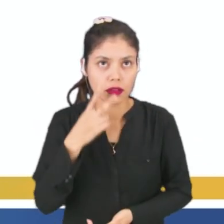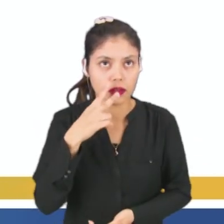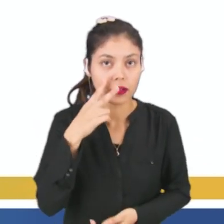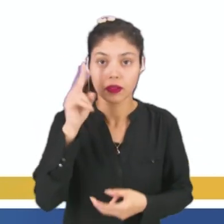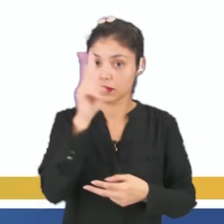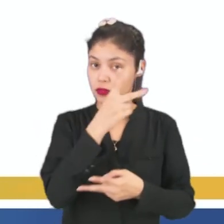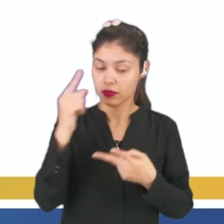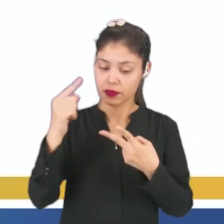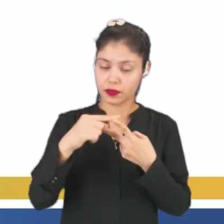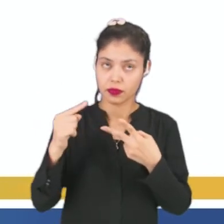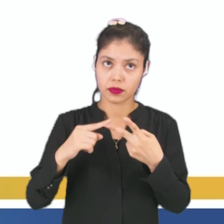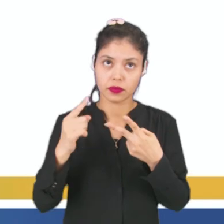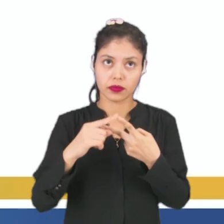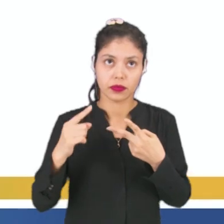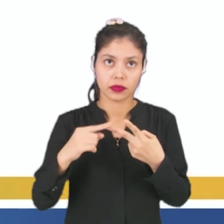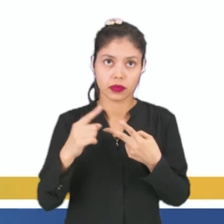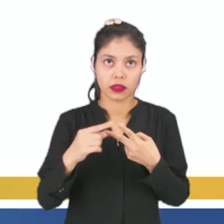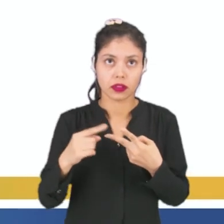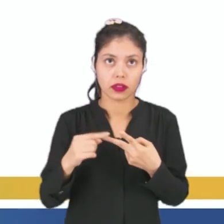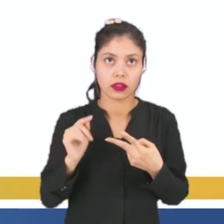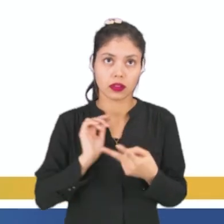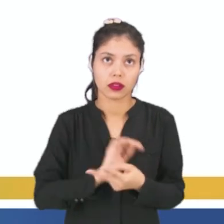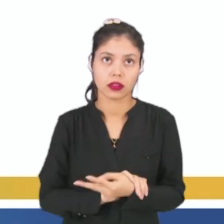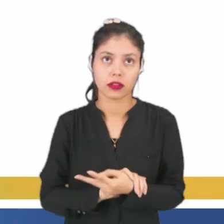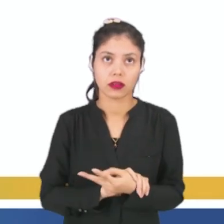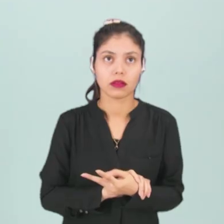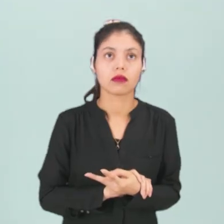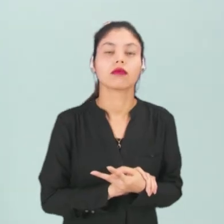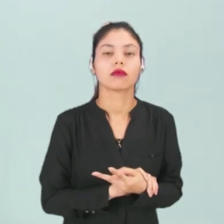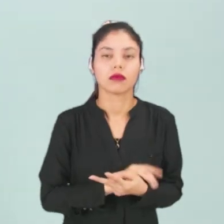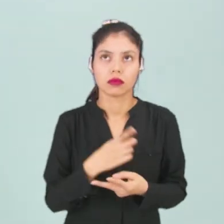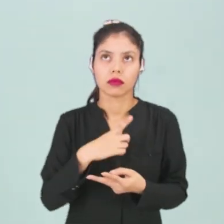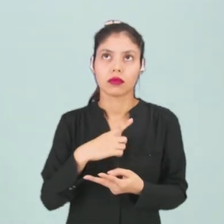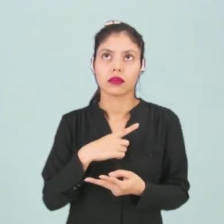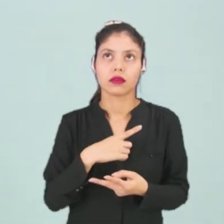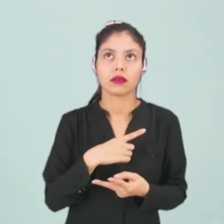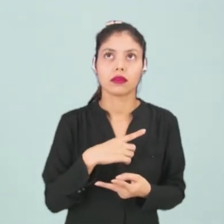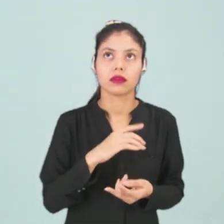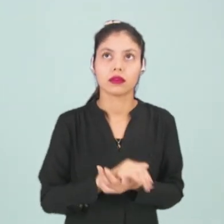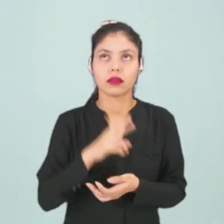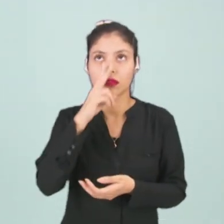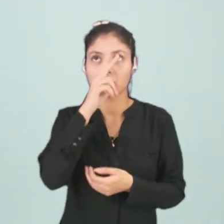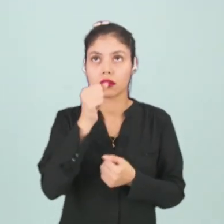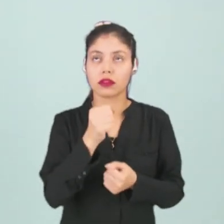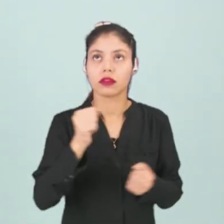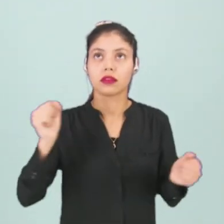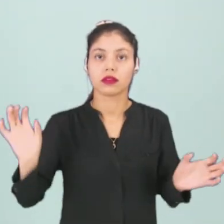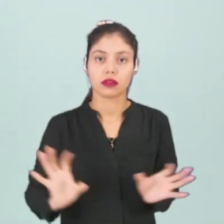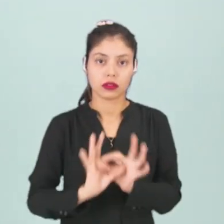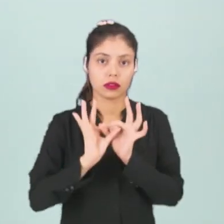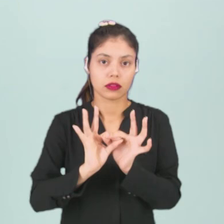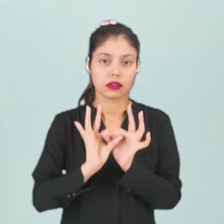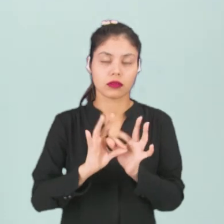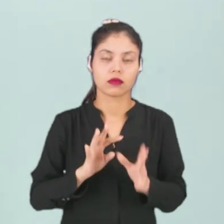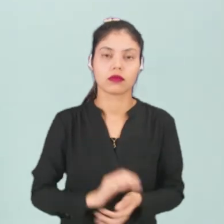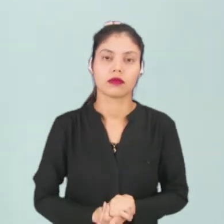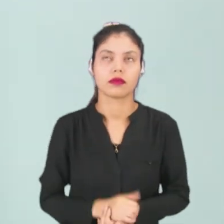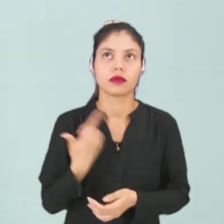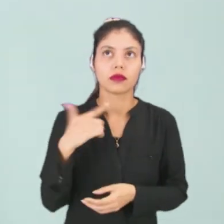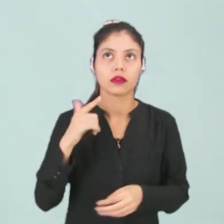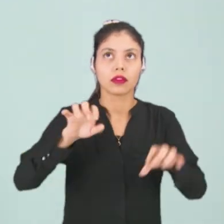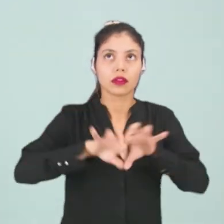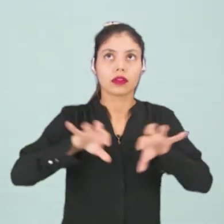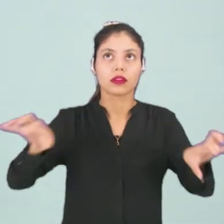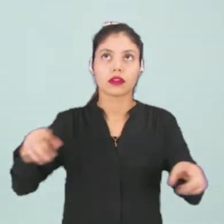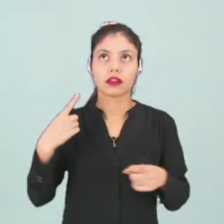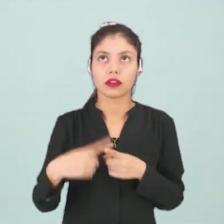foram 2 períodos em que essa concepção de saúde esteve fortemente aliado, né? Ou seja, não tinha como